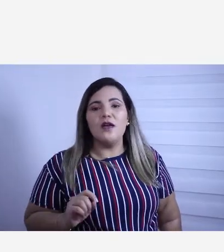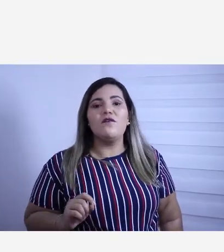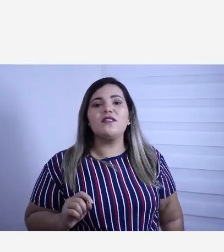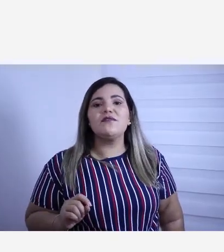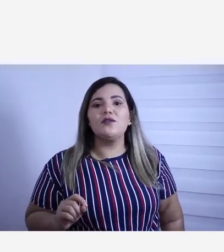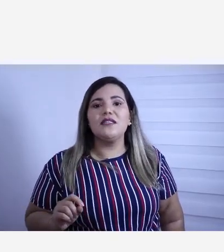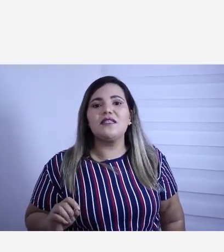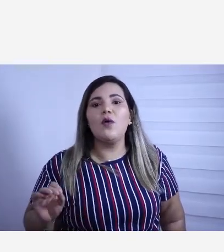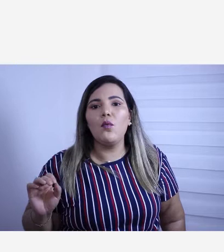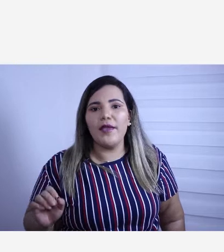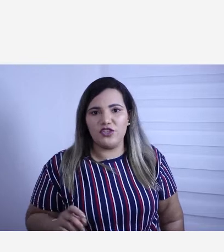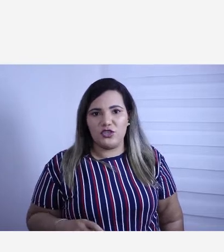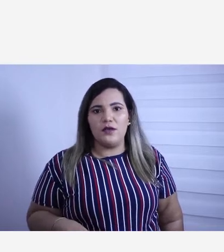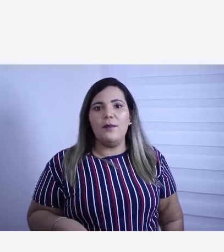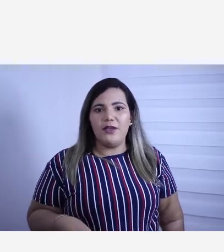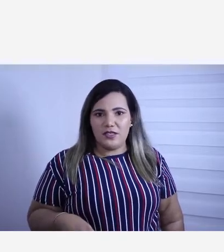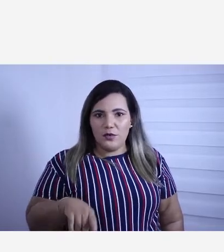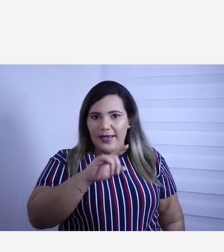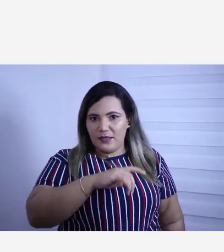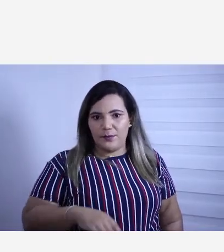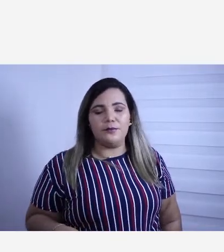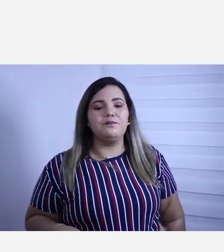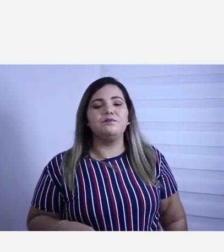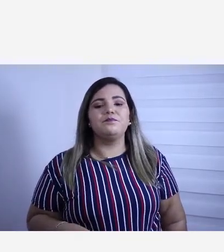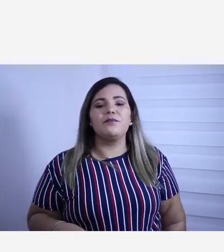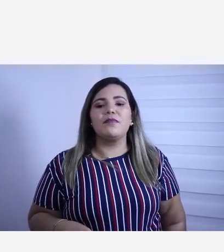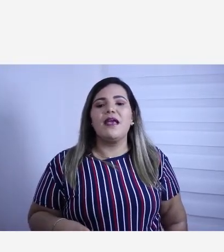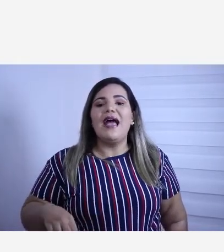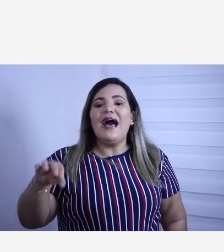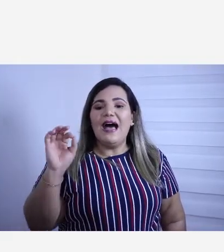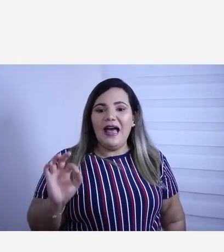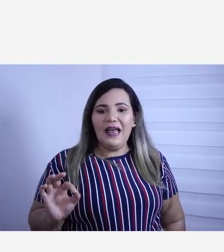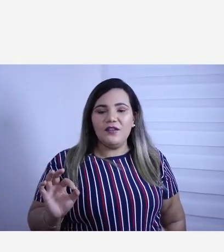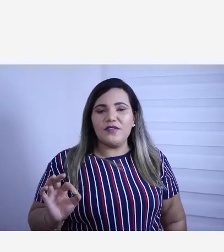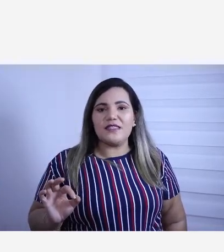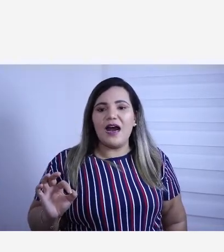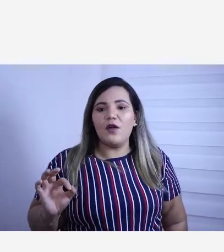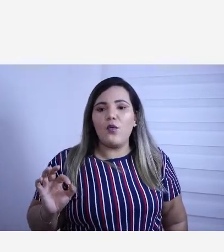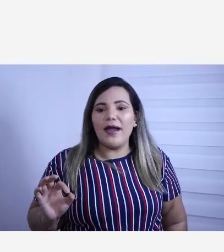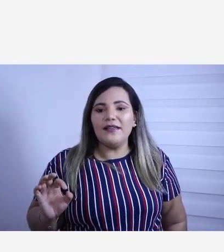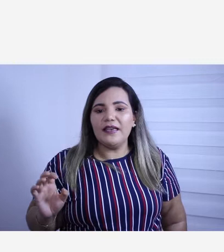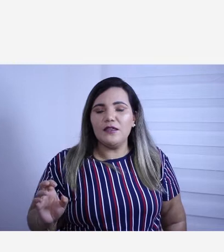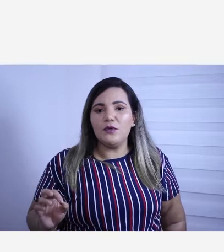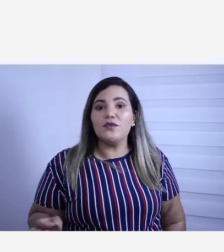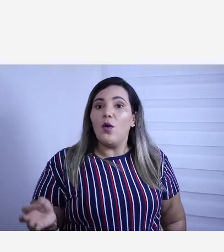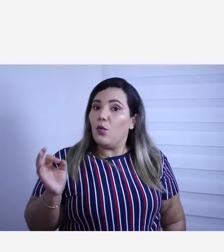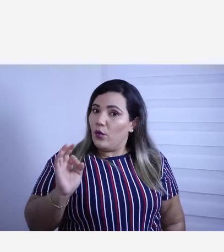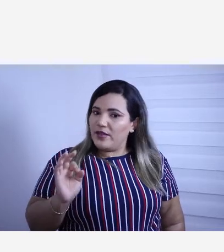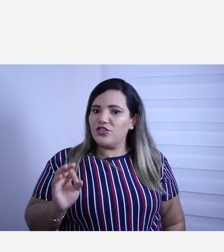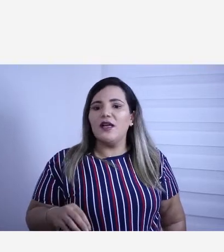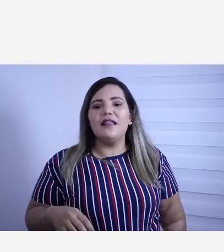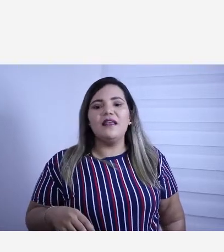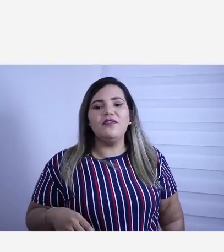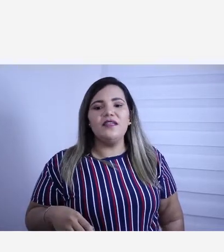pessoa você vai utilizar oeste precisando exemplo e ela vem white and